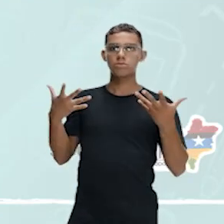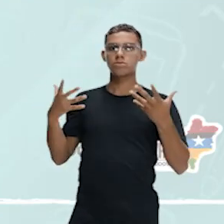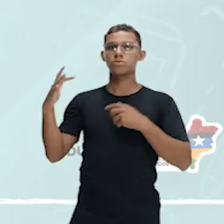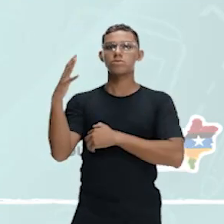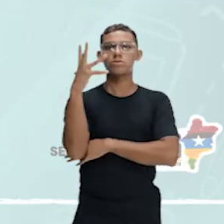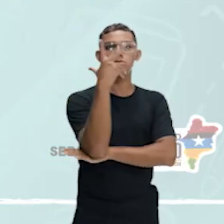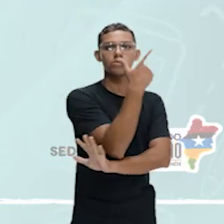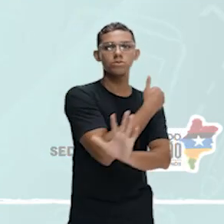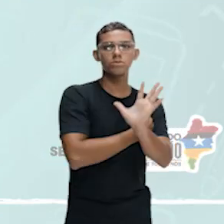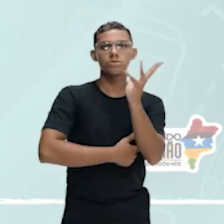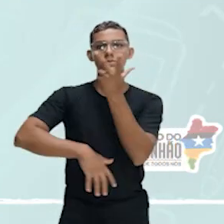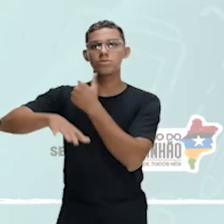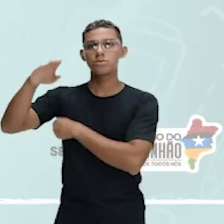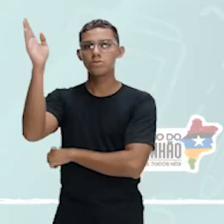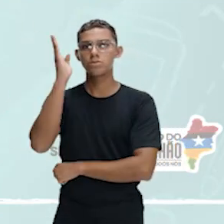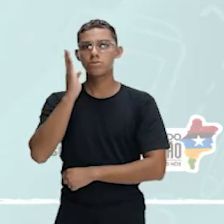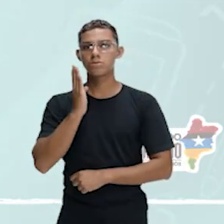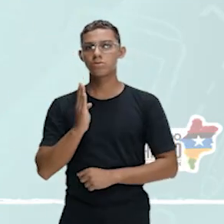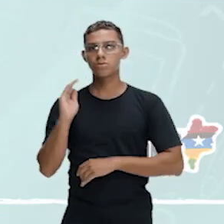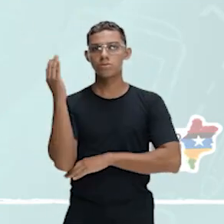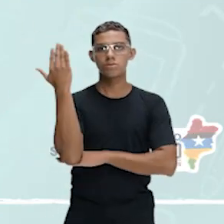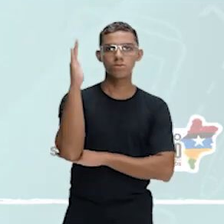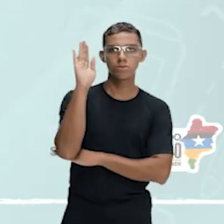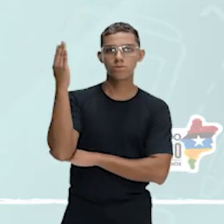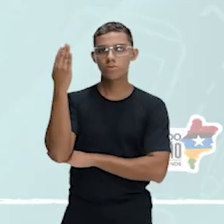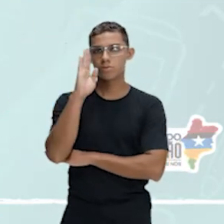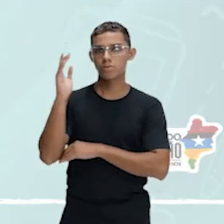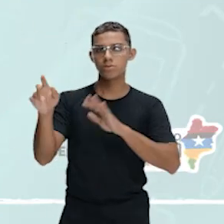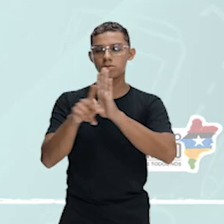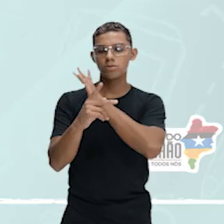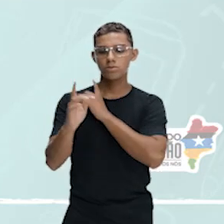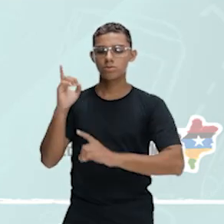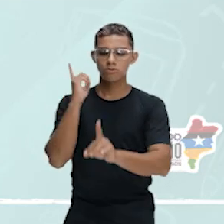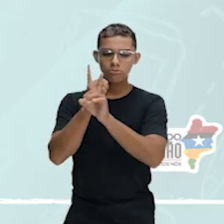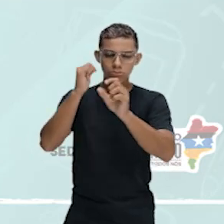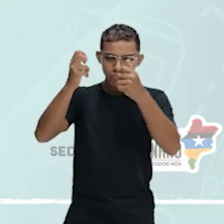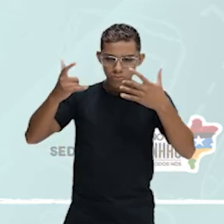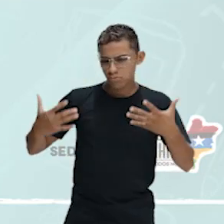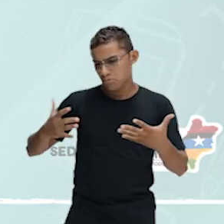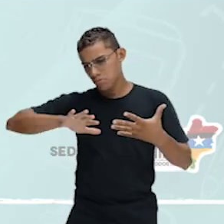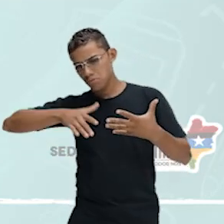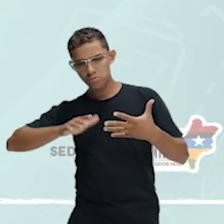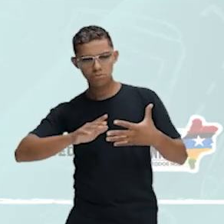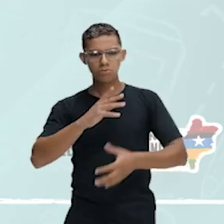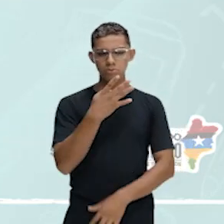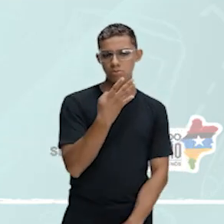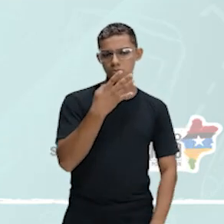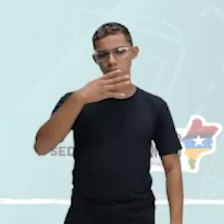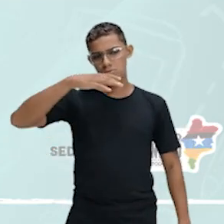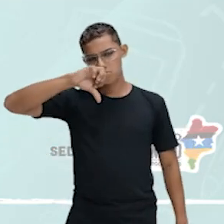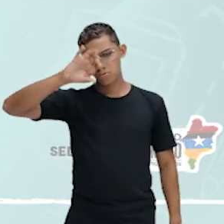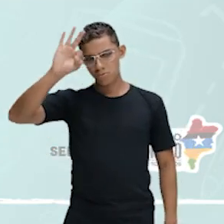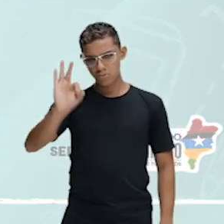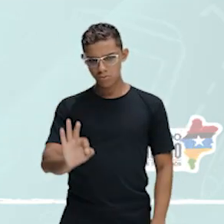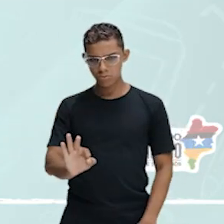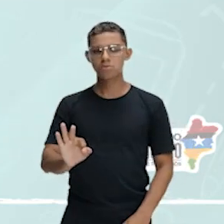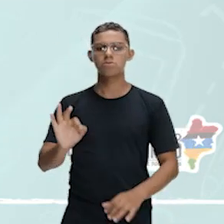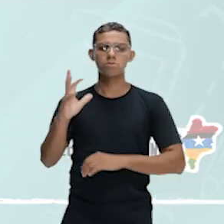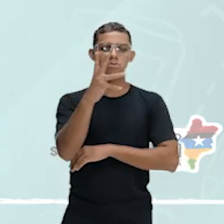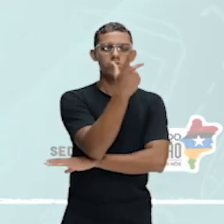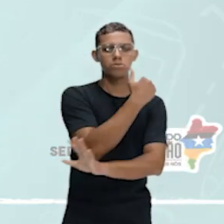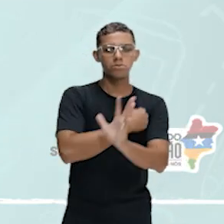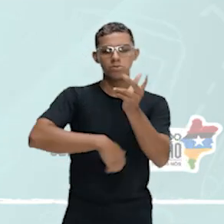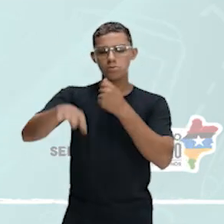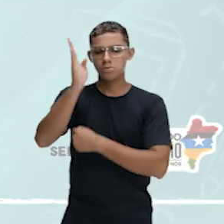floresta tropical, viu, pessoal? Então, nós vamos encontrar no domínio amazônico 49%, ele vai estar em